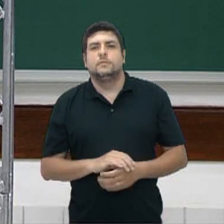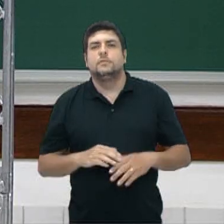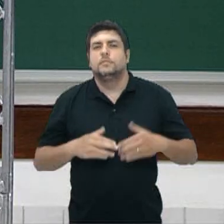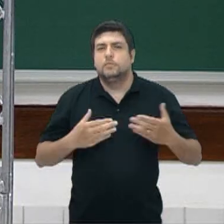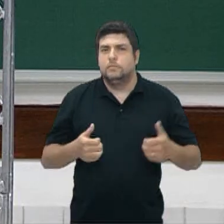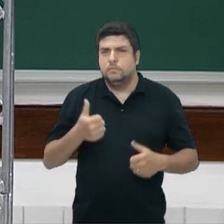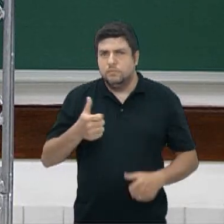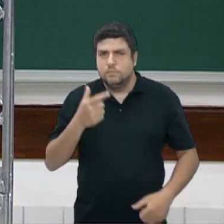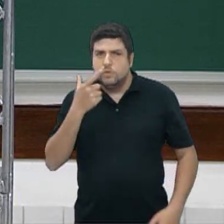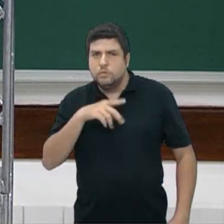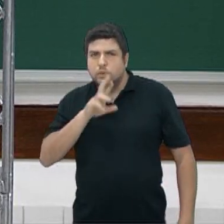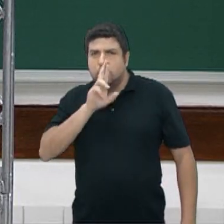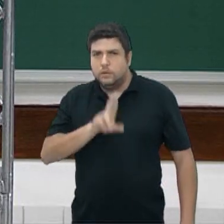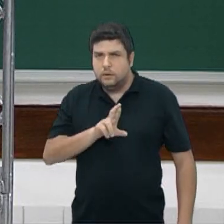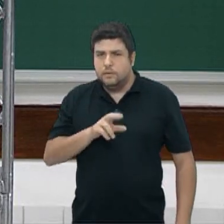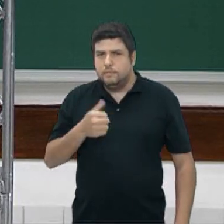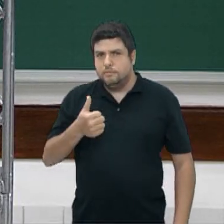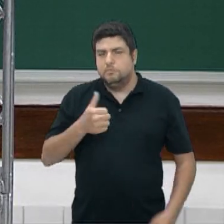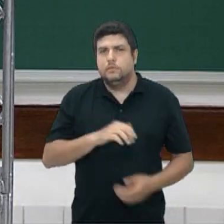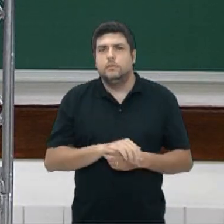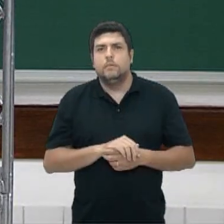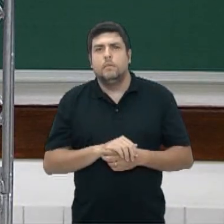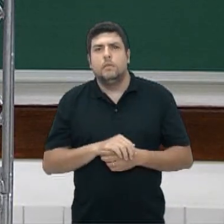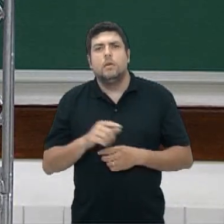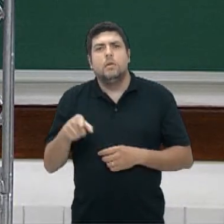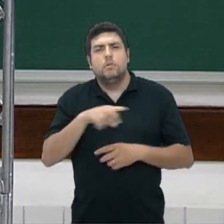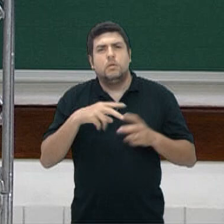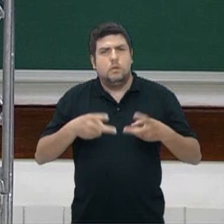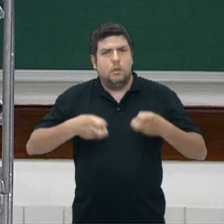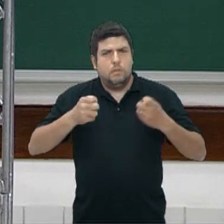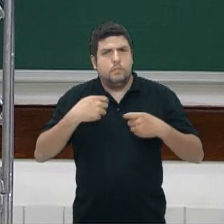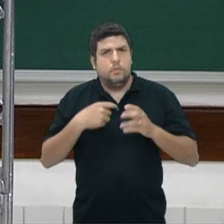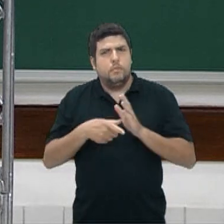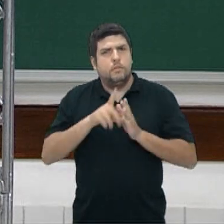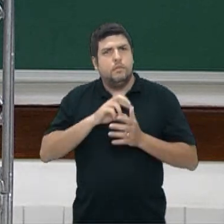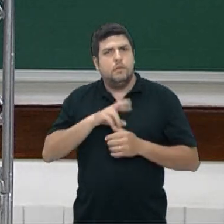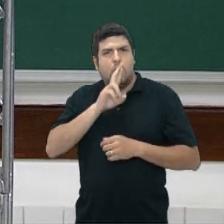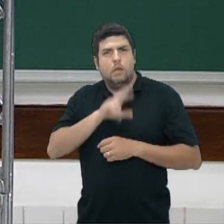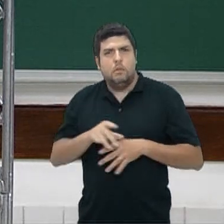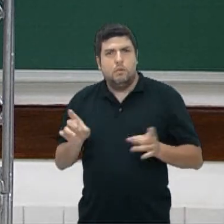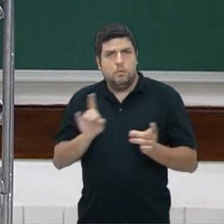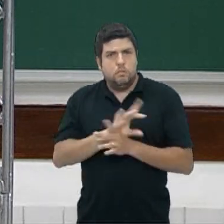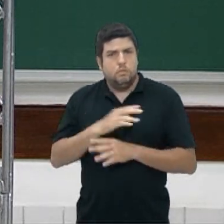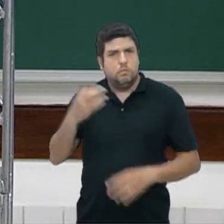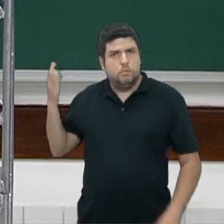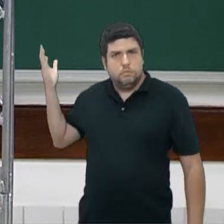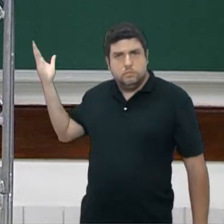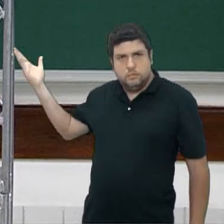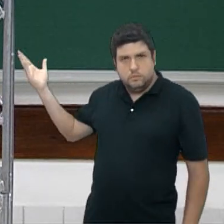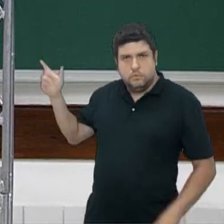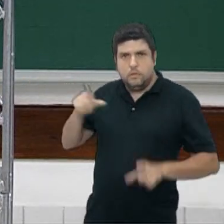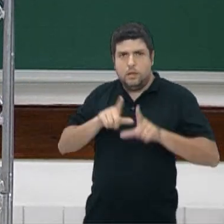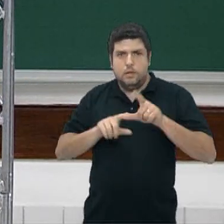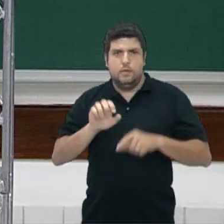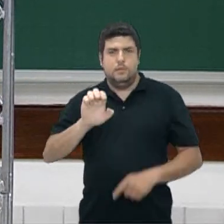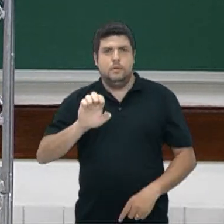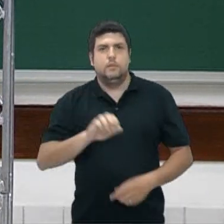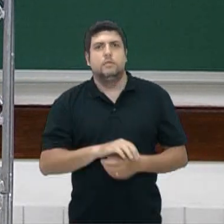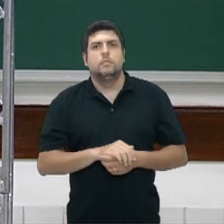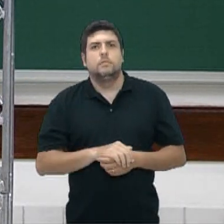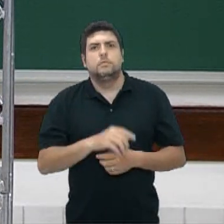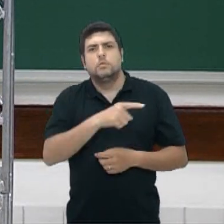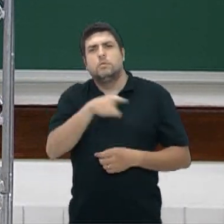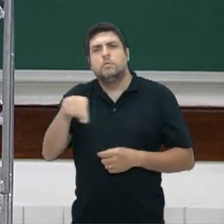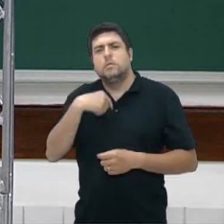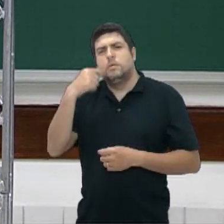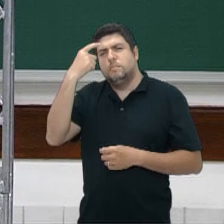aí, pessoal, conseguiram responder a pergunta? Vocês devem ter visto aqui que eu deixei a alternativa E assinalado, certo? Aí vocês devem ter